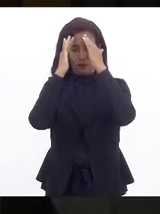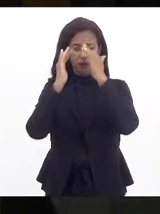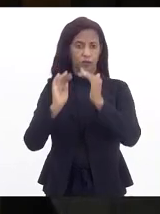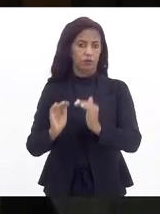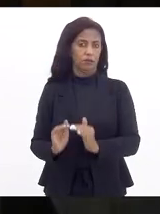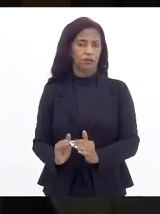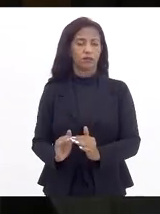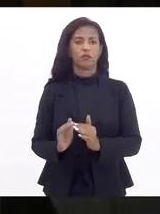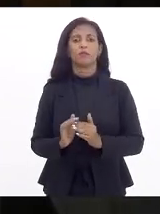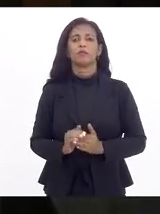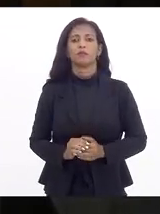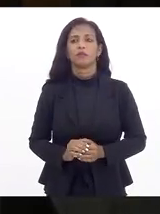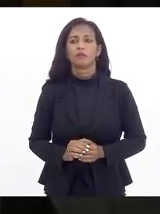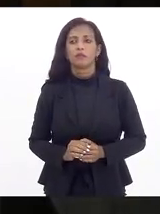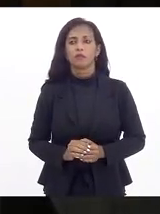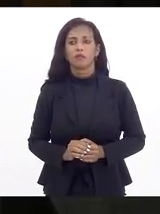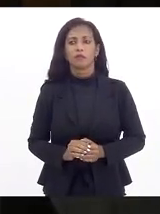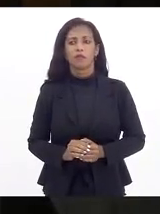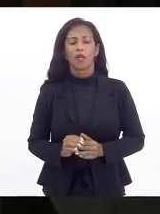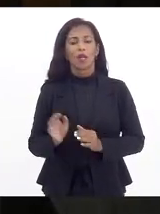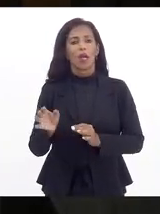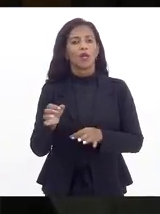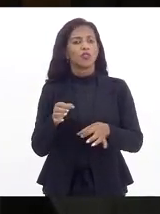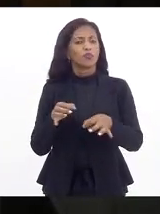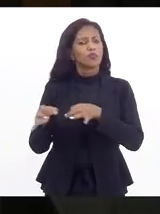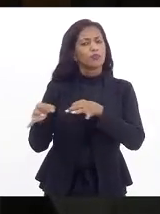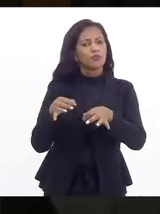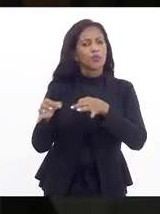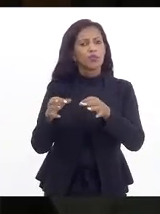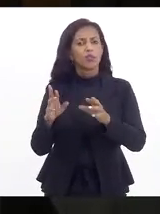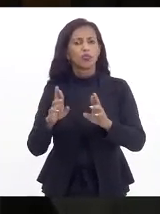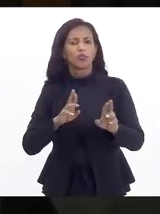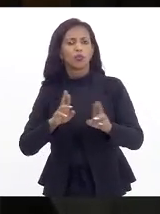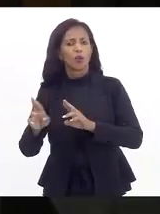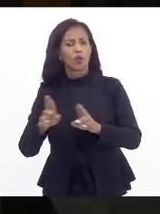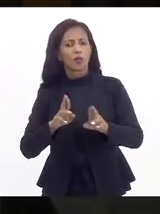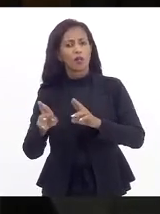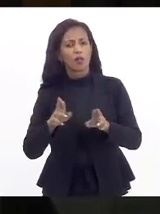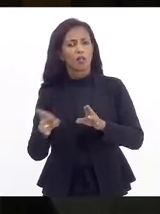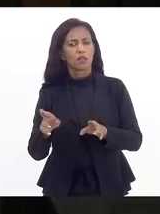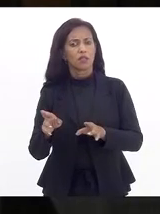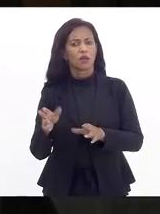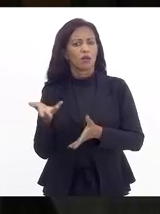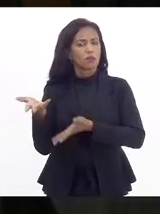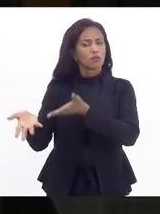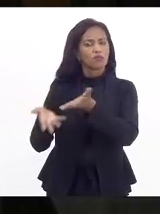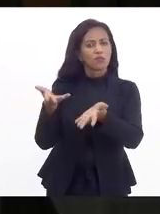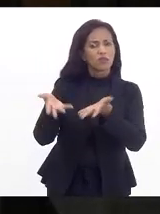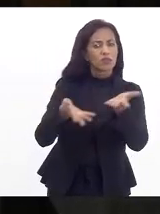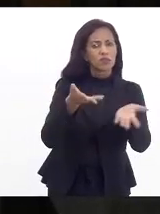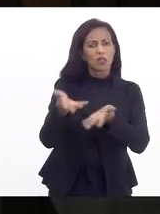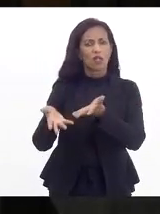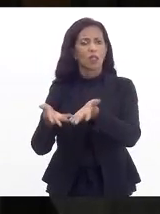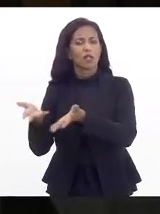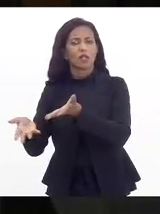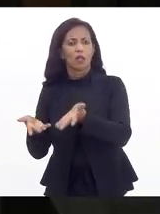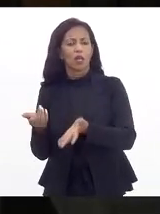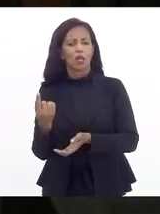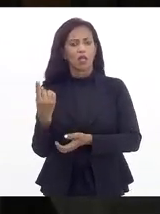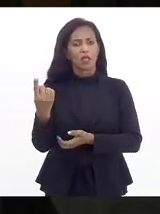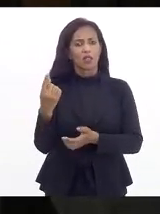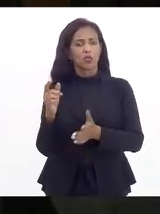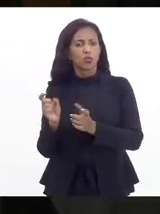respeitassem as medidas com relação a eles não se tratarem